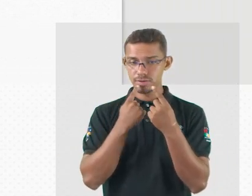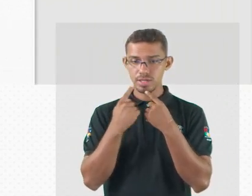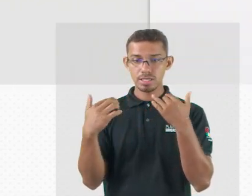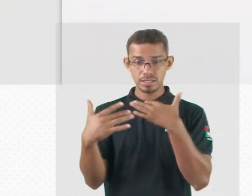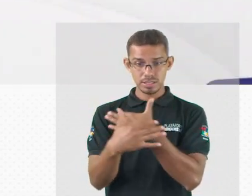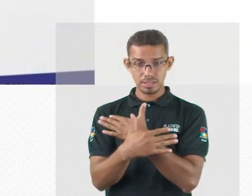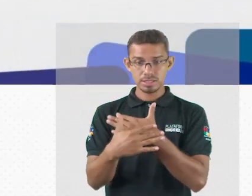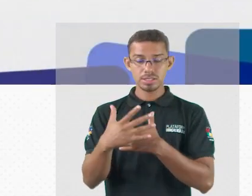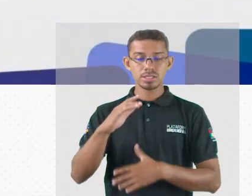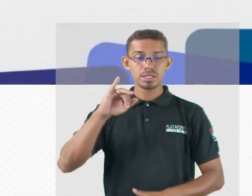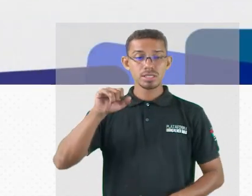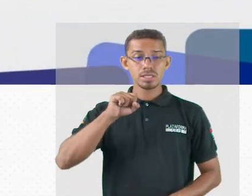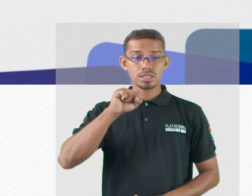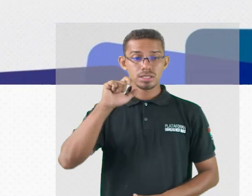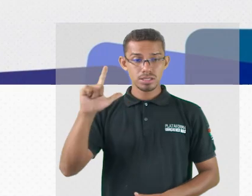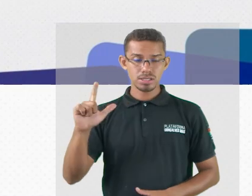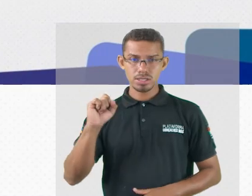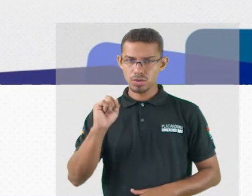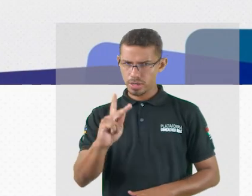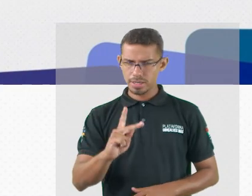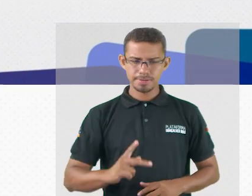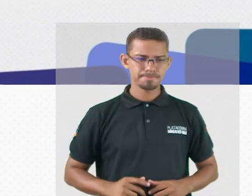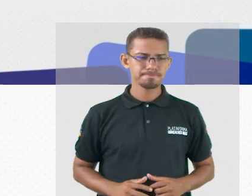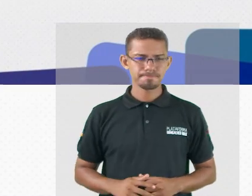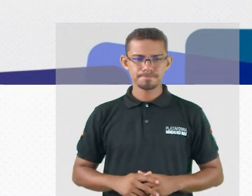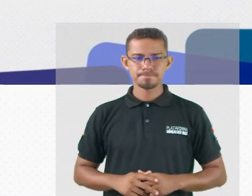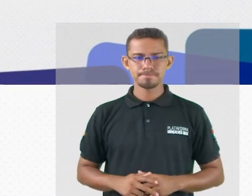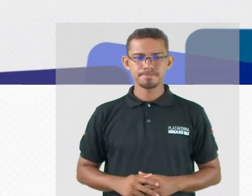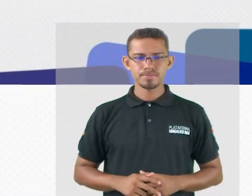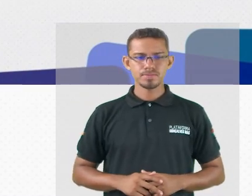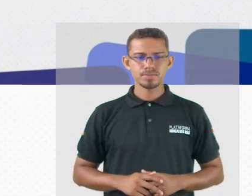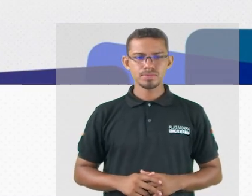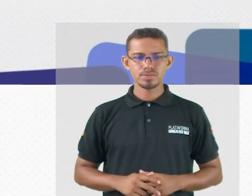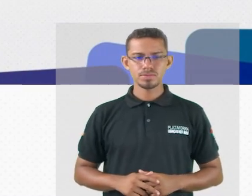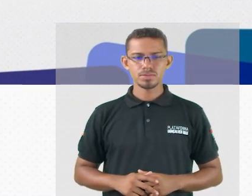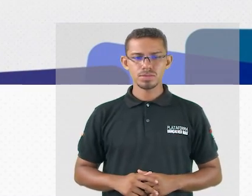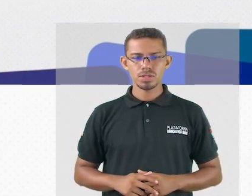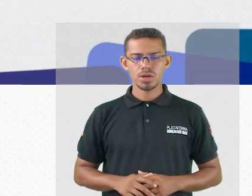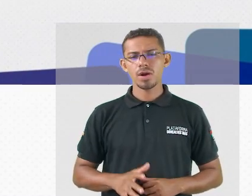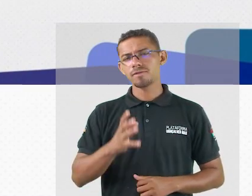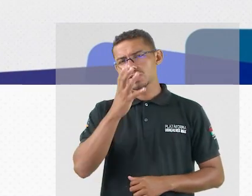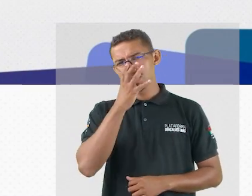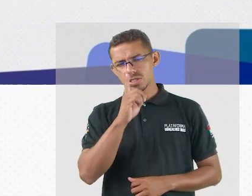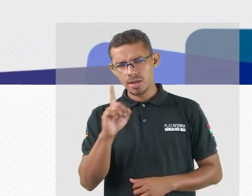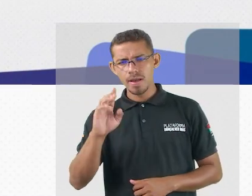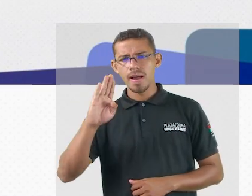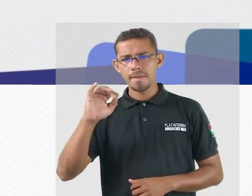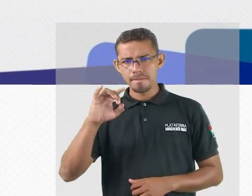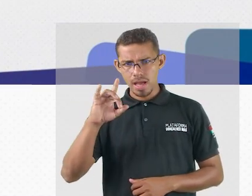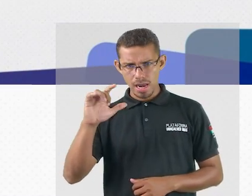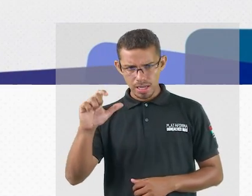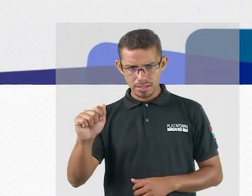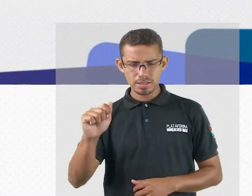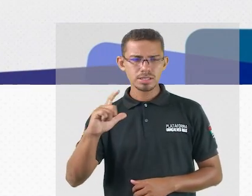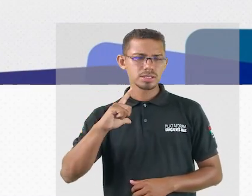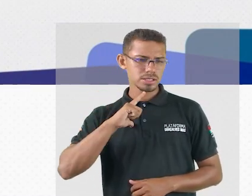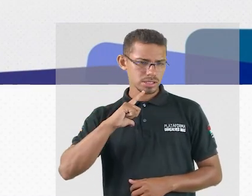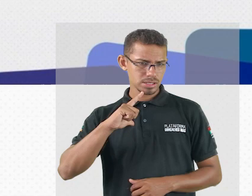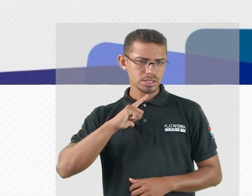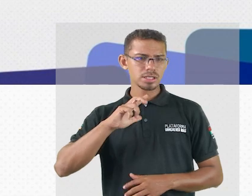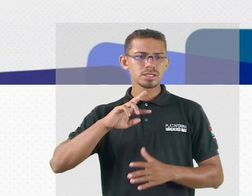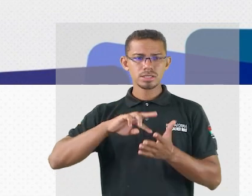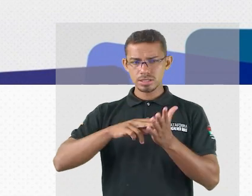de São Luís. Ok? Bom, então vocês observaram que a balaiada, ela tem seus significados,